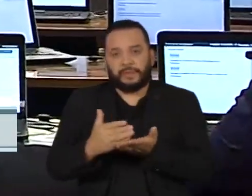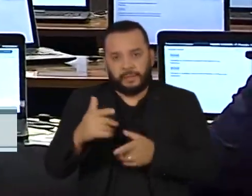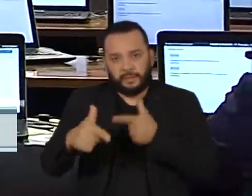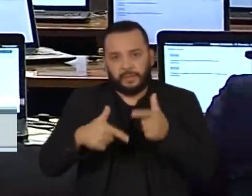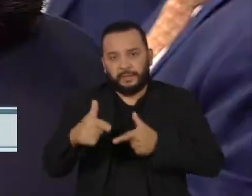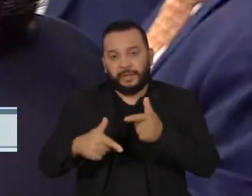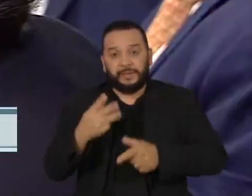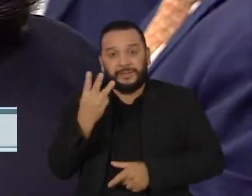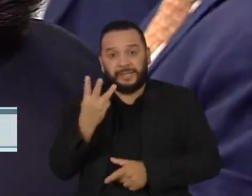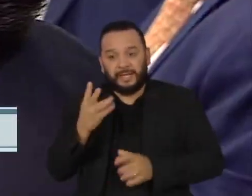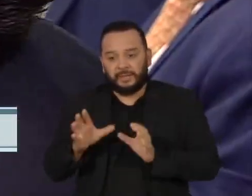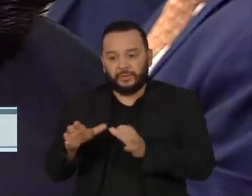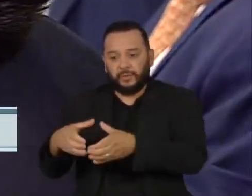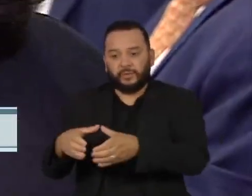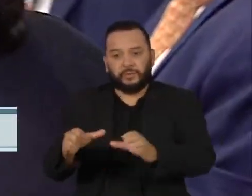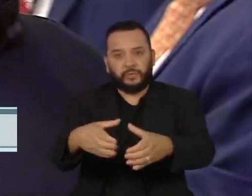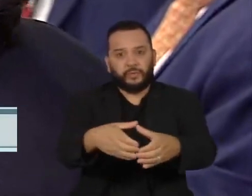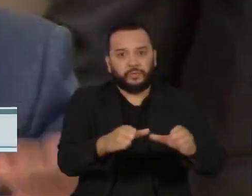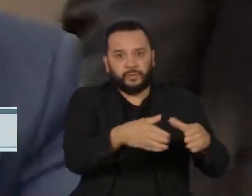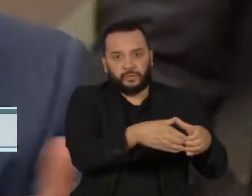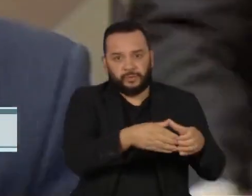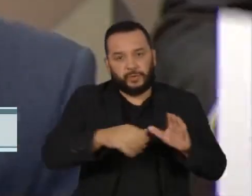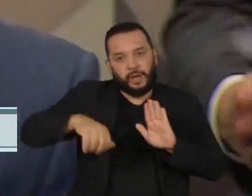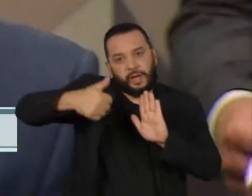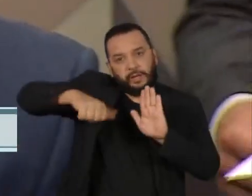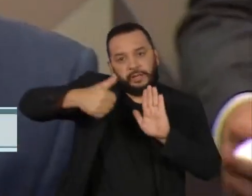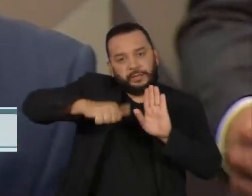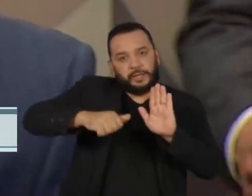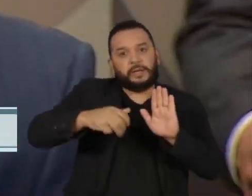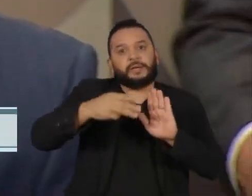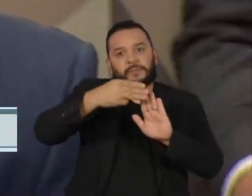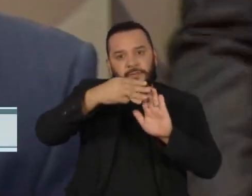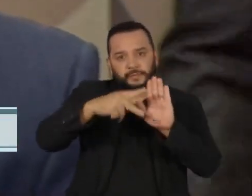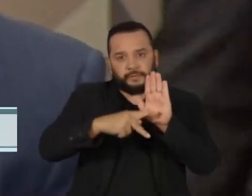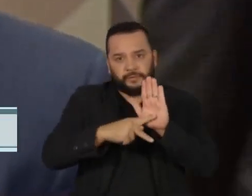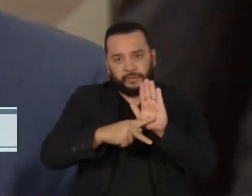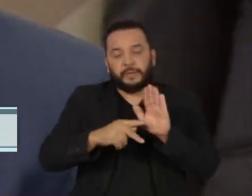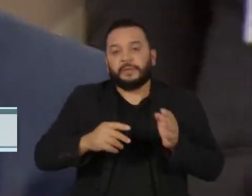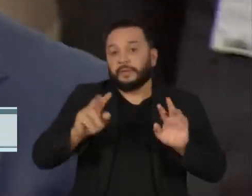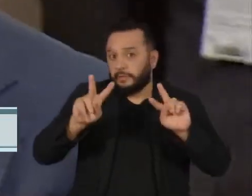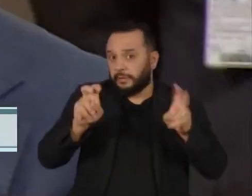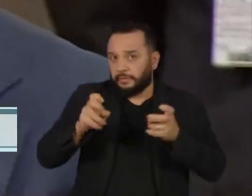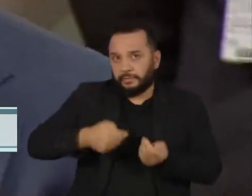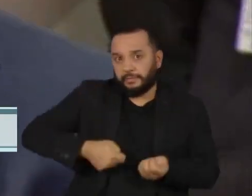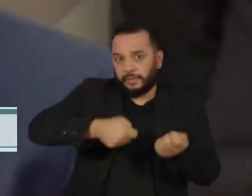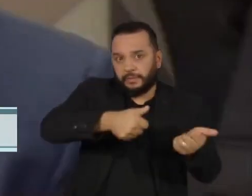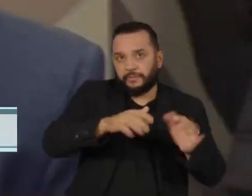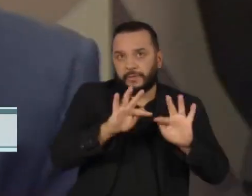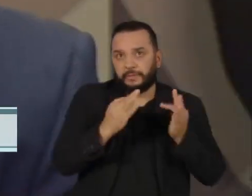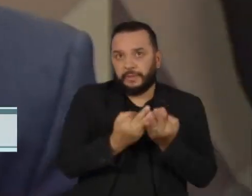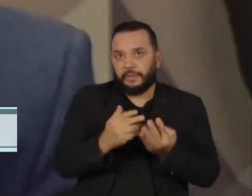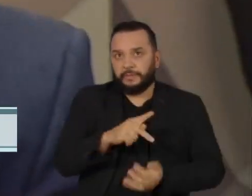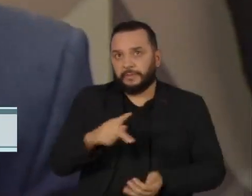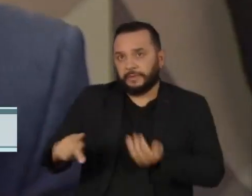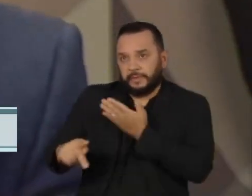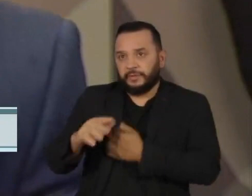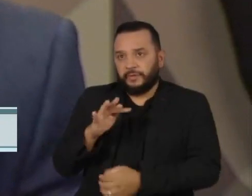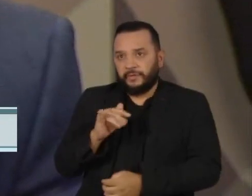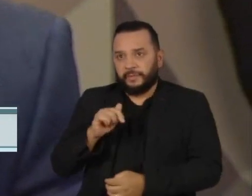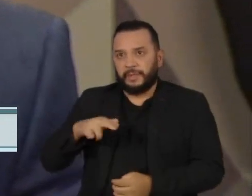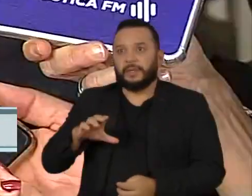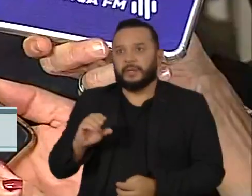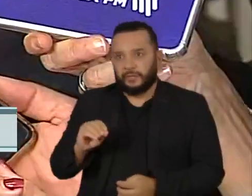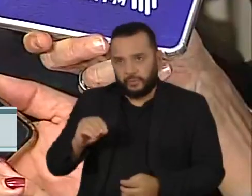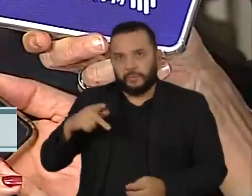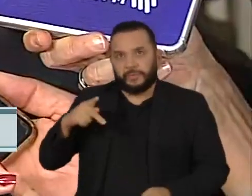mistas de análise de medidas provisórias. A do Bolsa Família, que terá como presidente o senador Fabiano Contarato, do